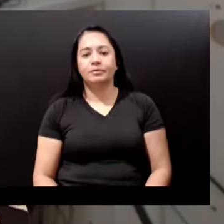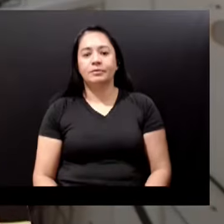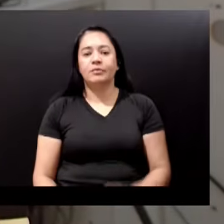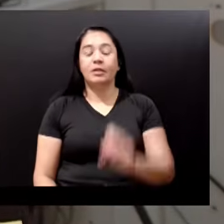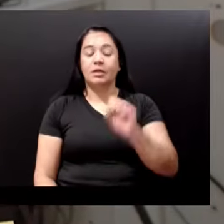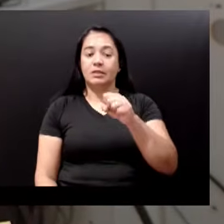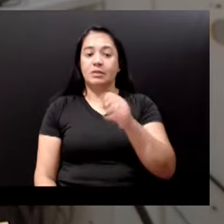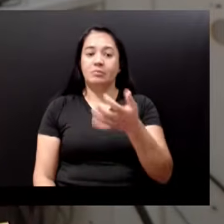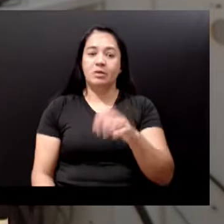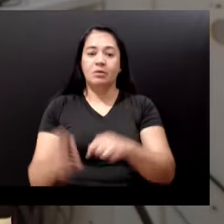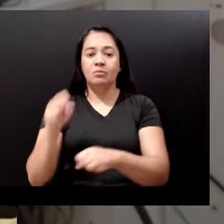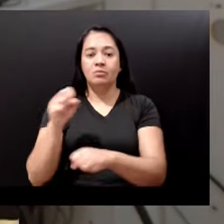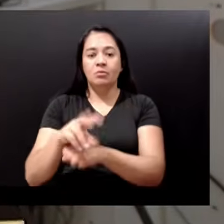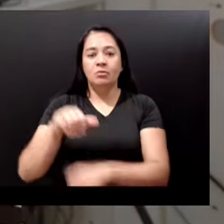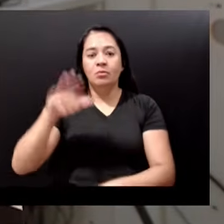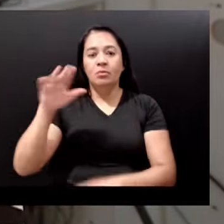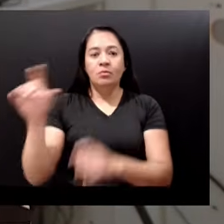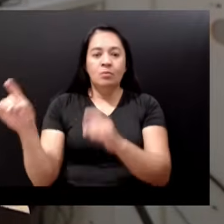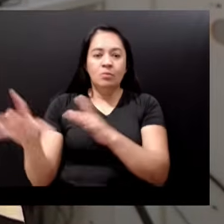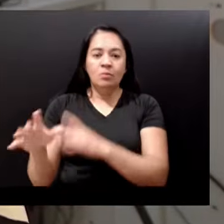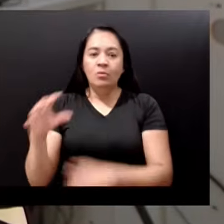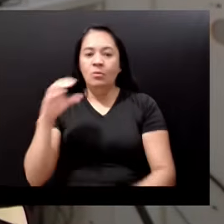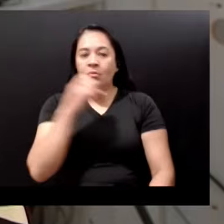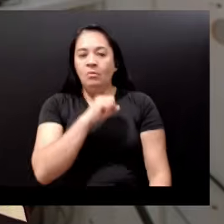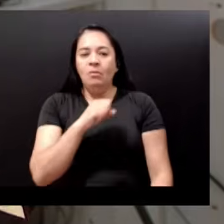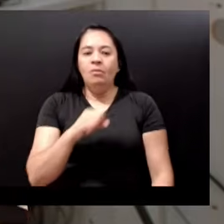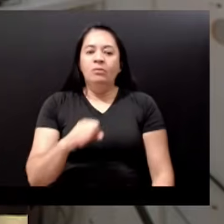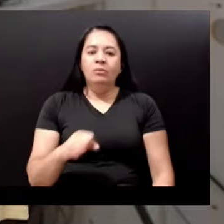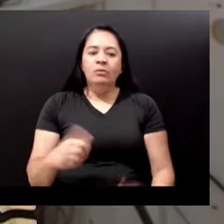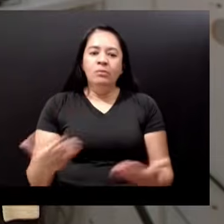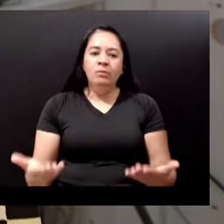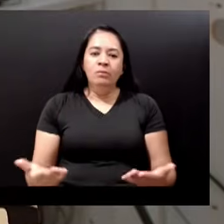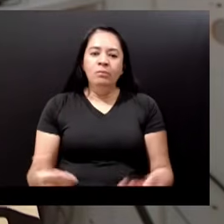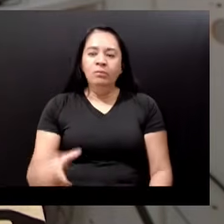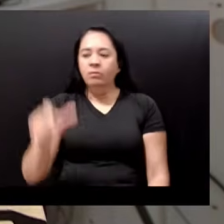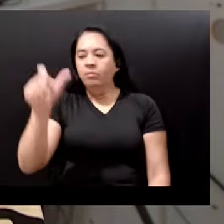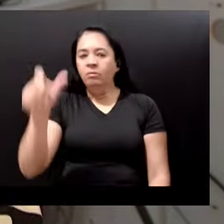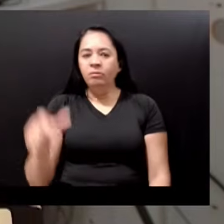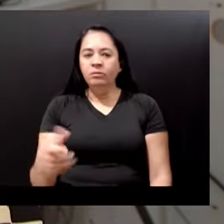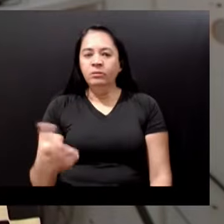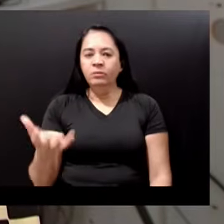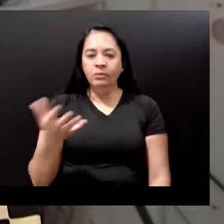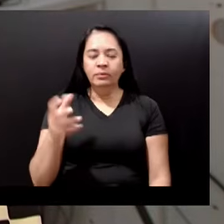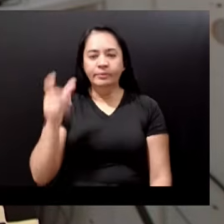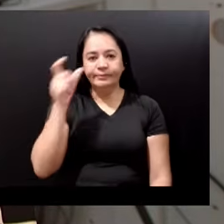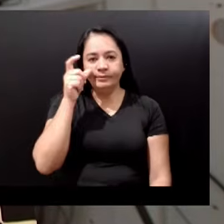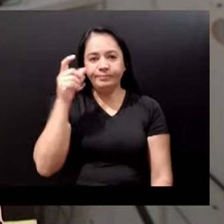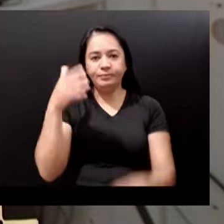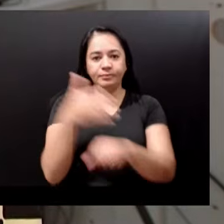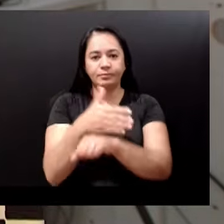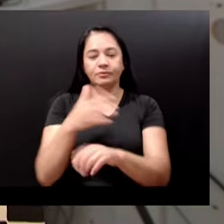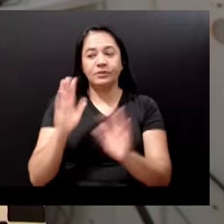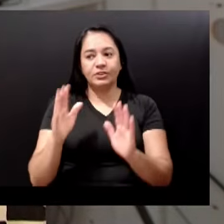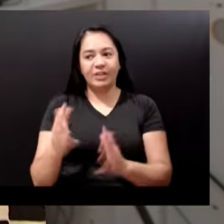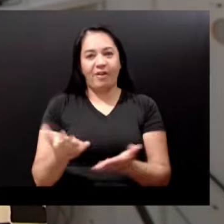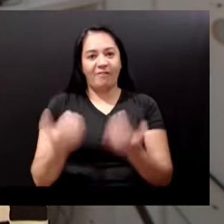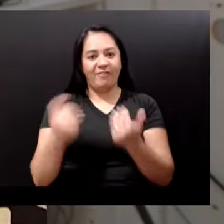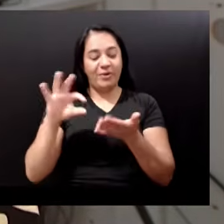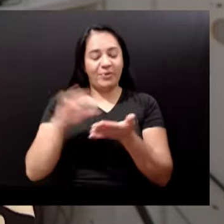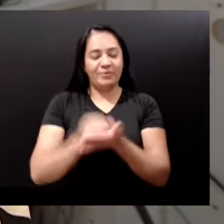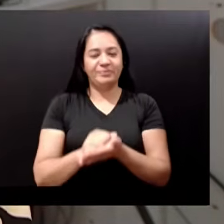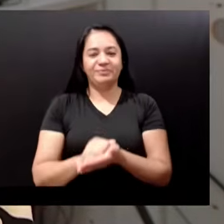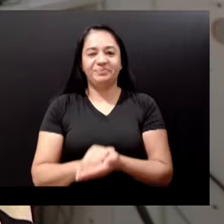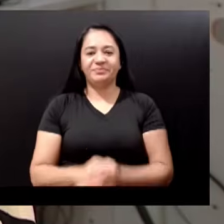concorridas acabam rápido, né? Então quem tiver interesse, que faça logo a sua inscrição.